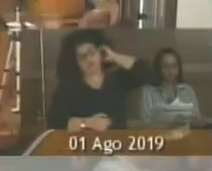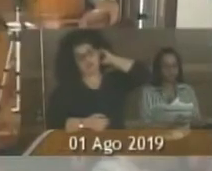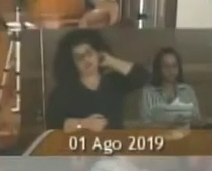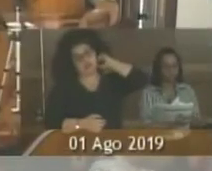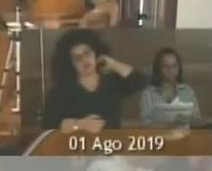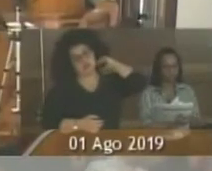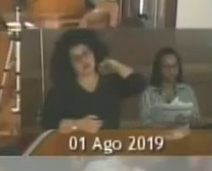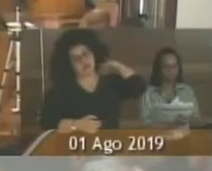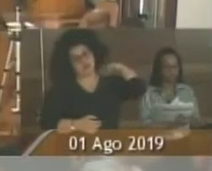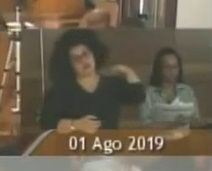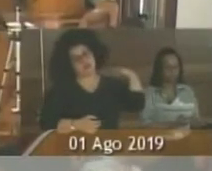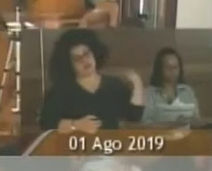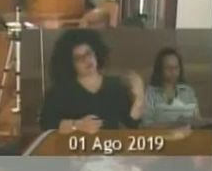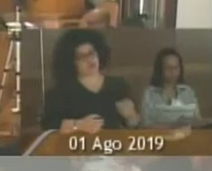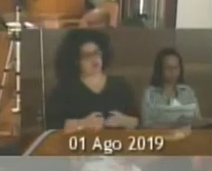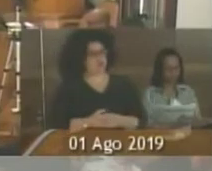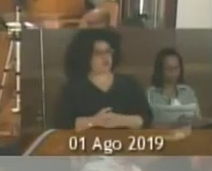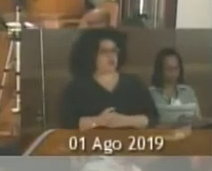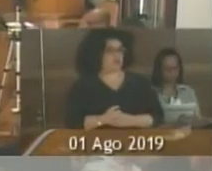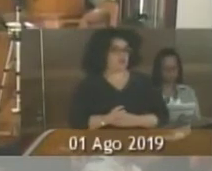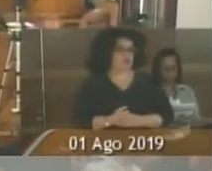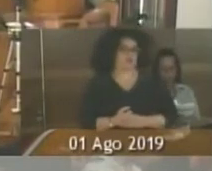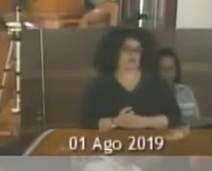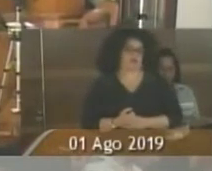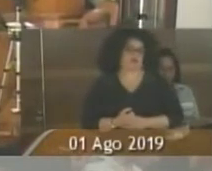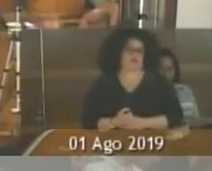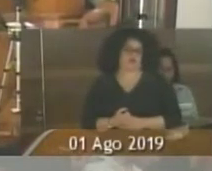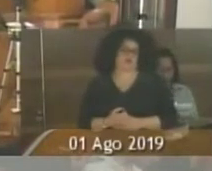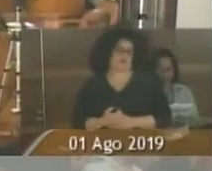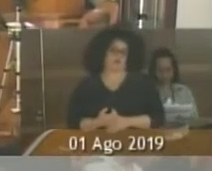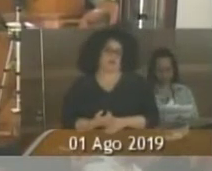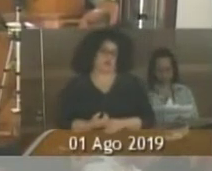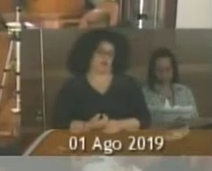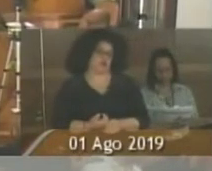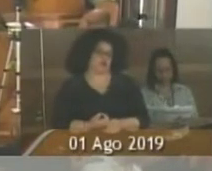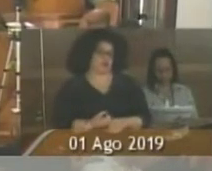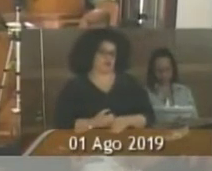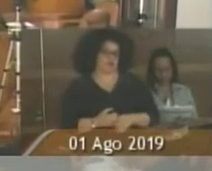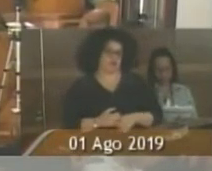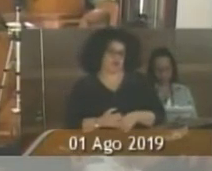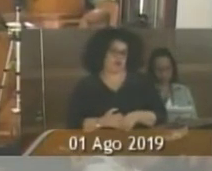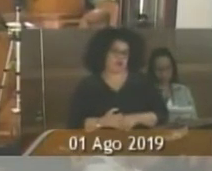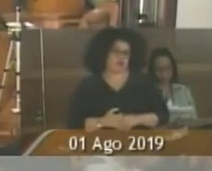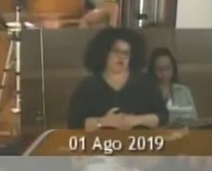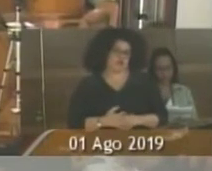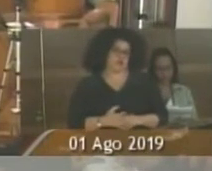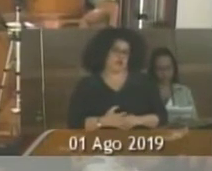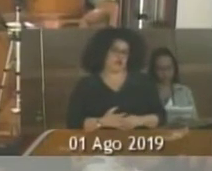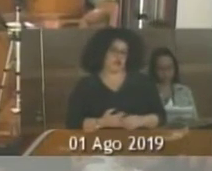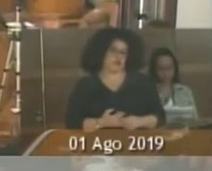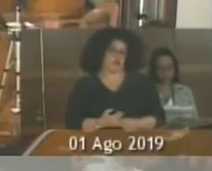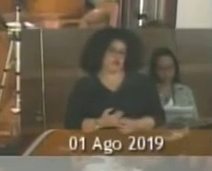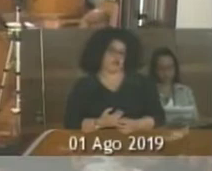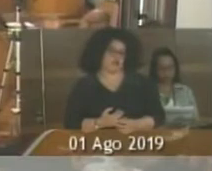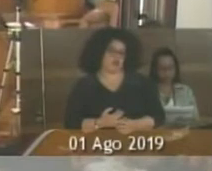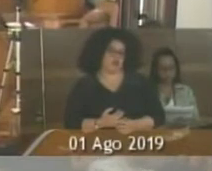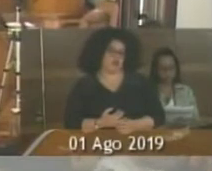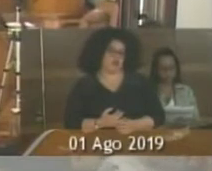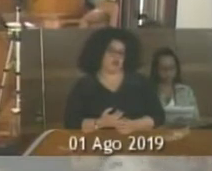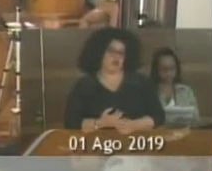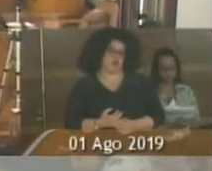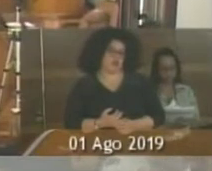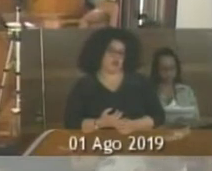tem a Jane, esse mês é de festas. Tá bonito. Vou aproveitar aqui no seu discurso e vou pedir o regime de urgência simples, projeto de lei